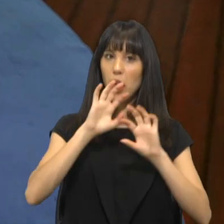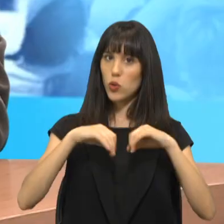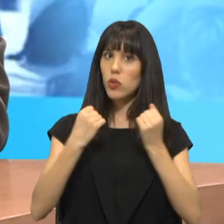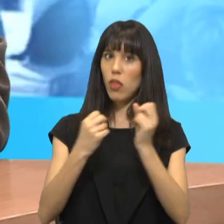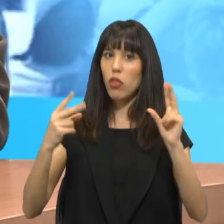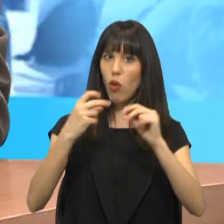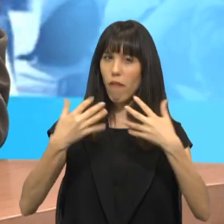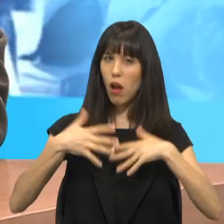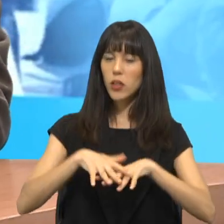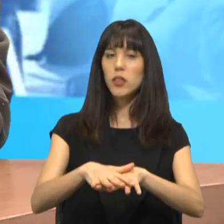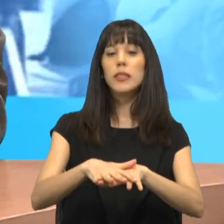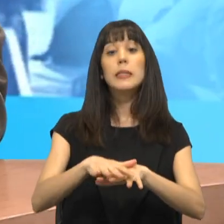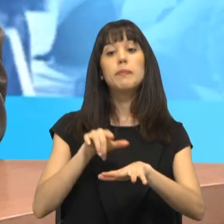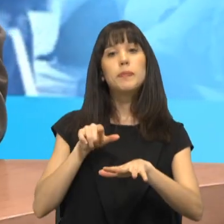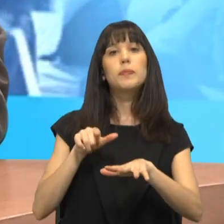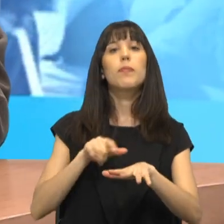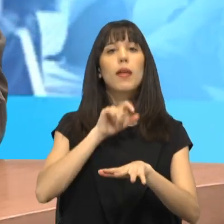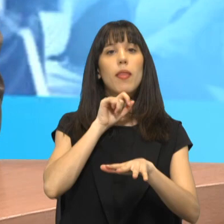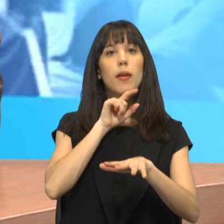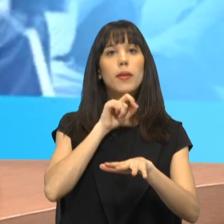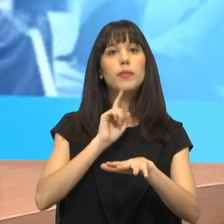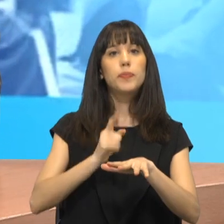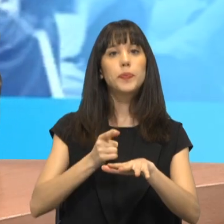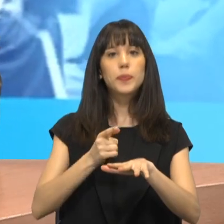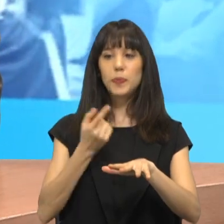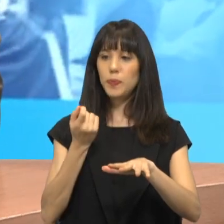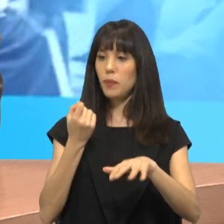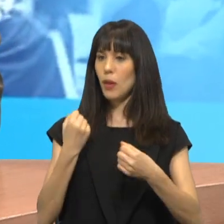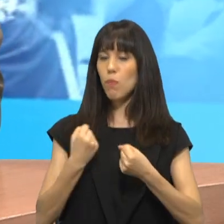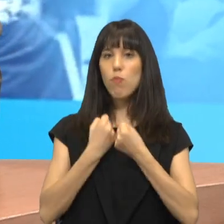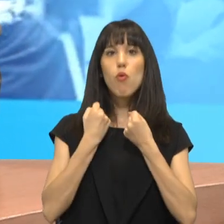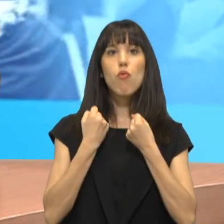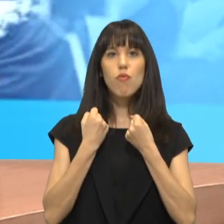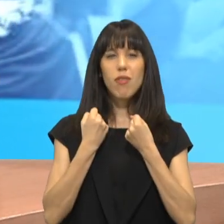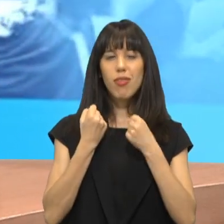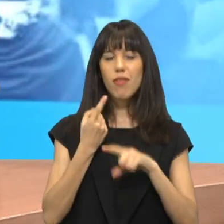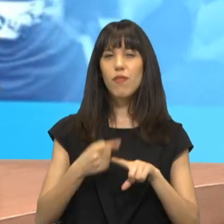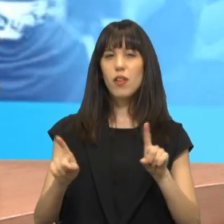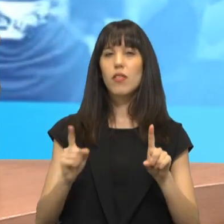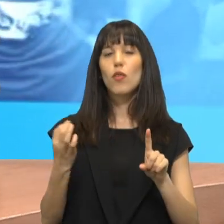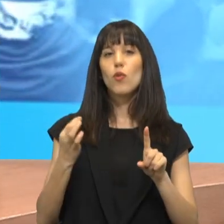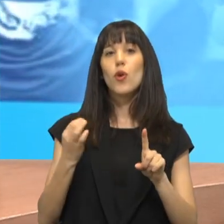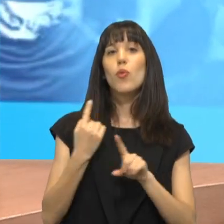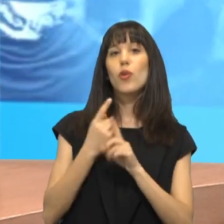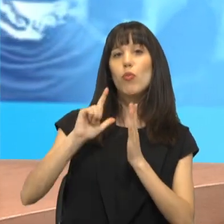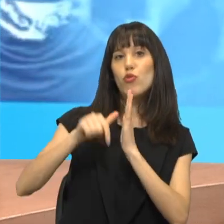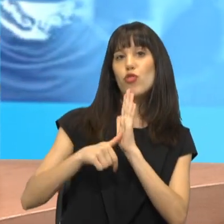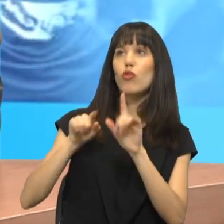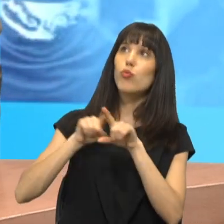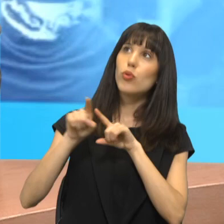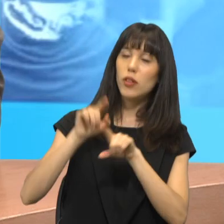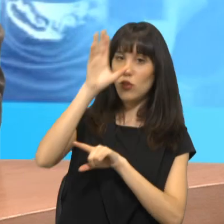nova, se vão encontrar também em dissonância e afastamento relativamente ao projeto político do Estado